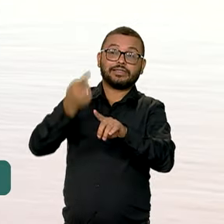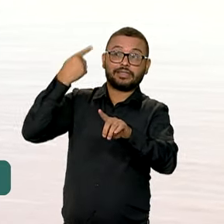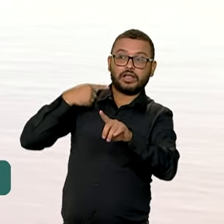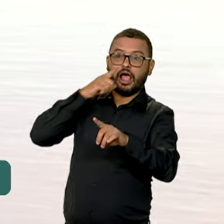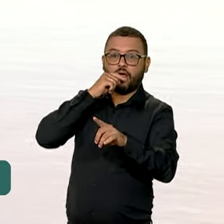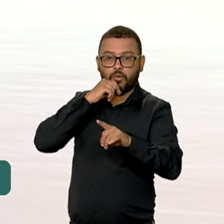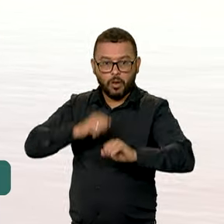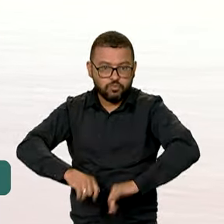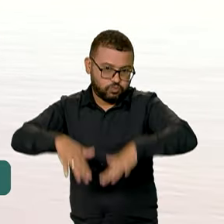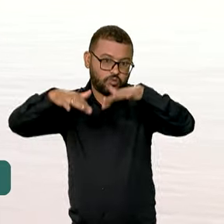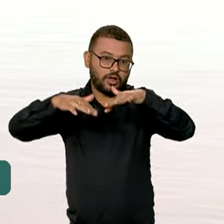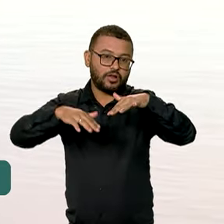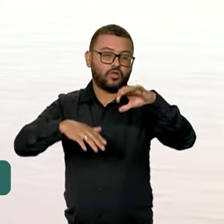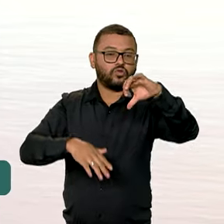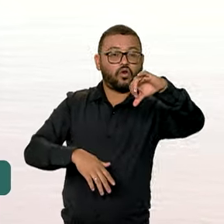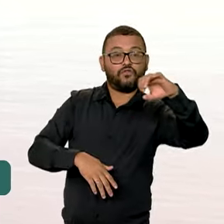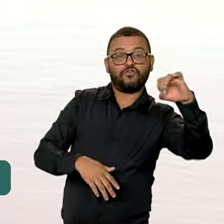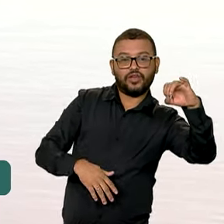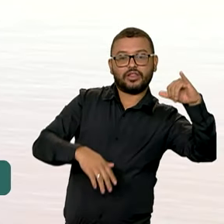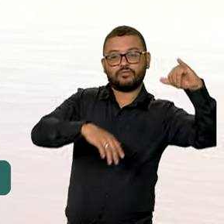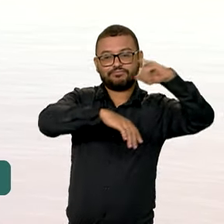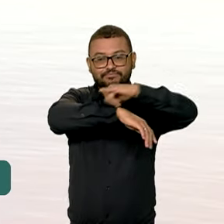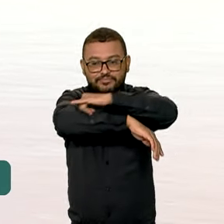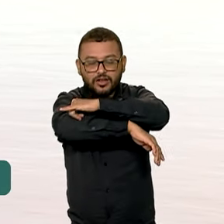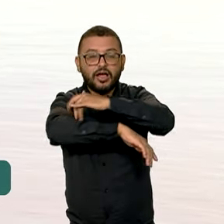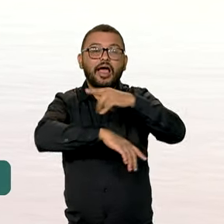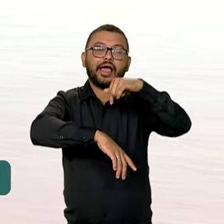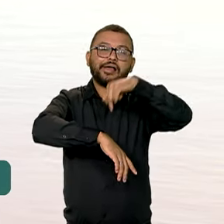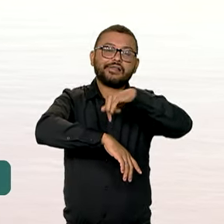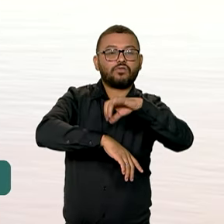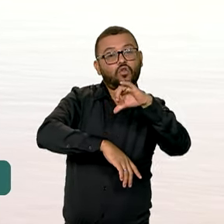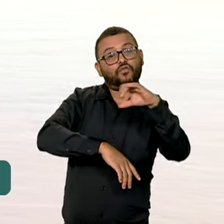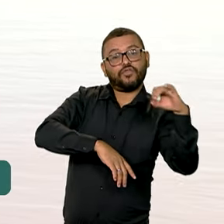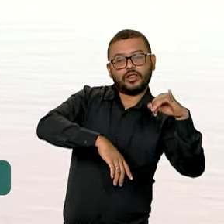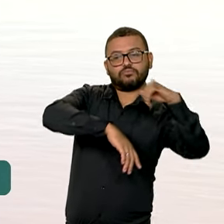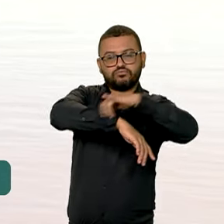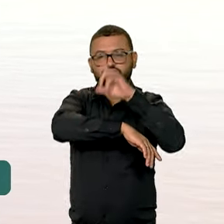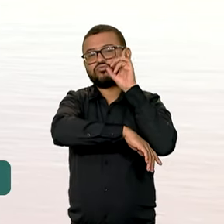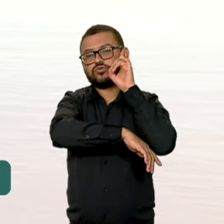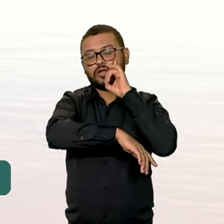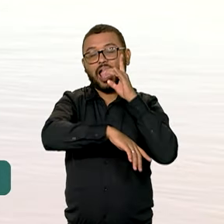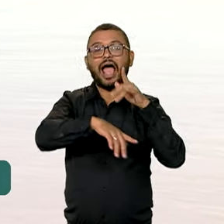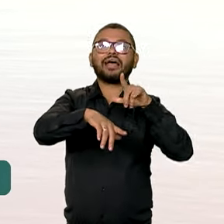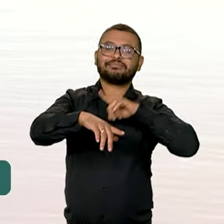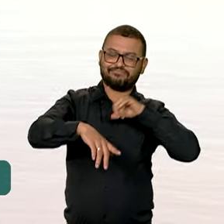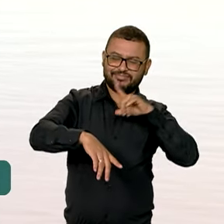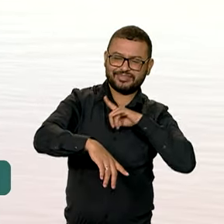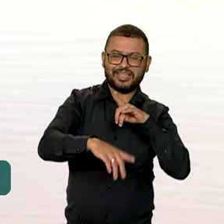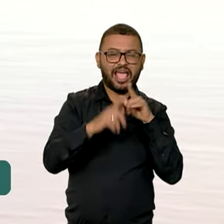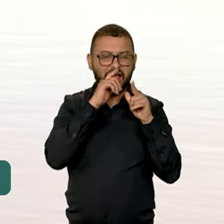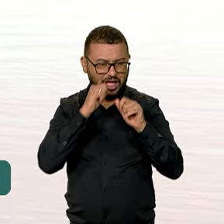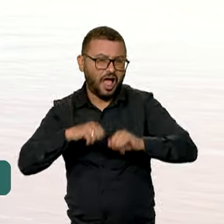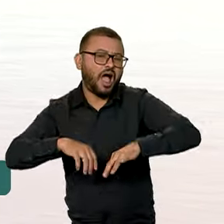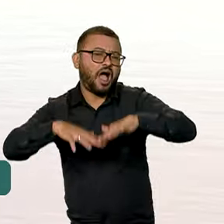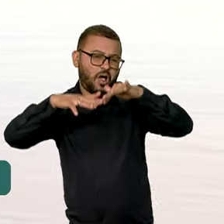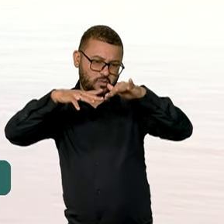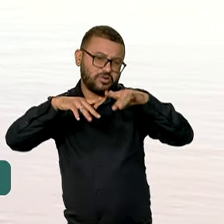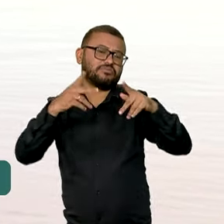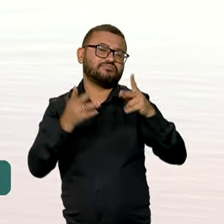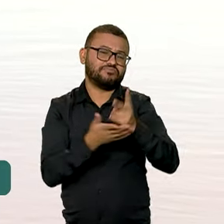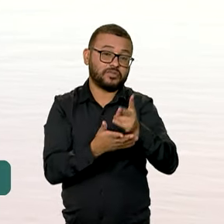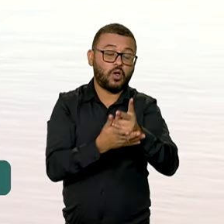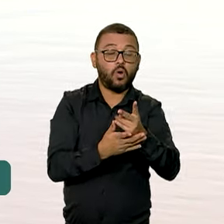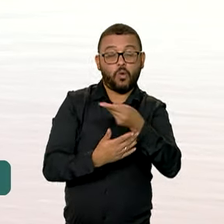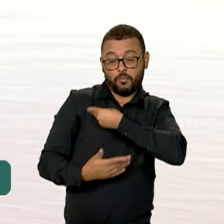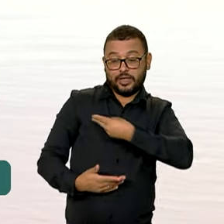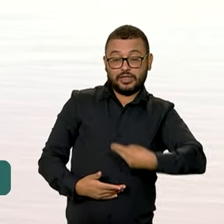operava 90 voos. Interditado, ainda com parte da pista e dos terminais alagados, o ministro